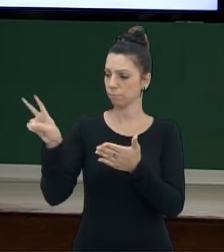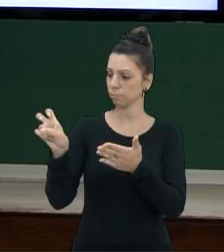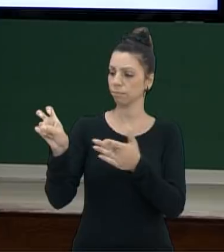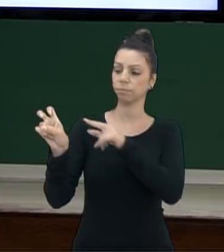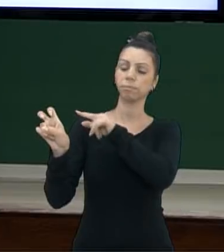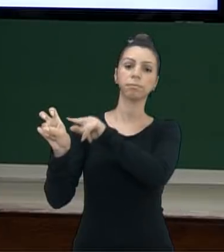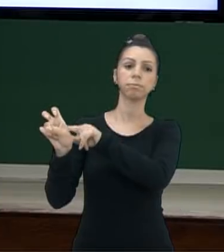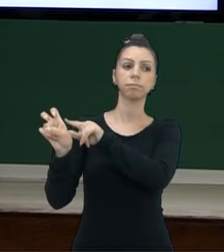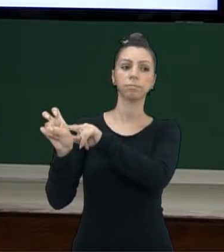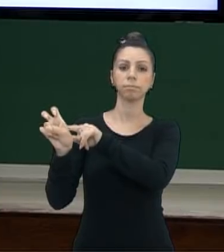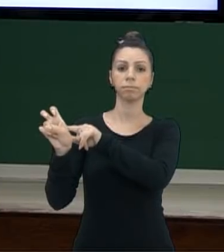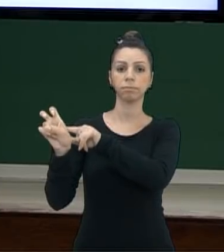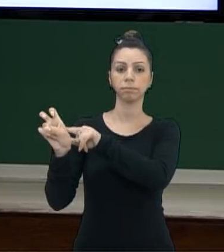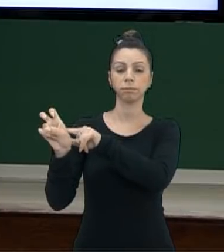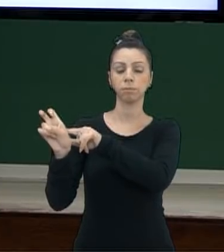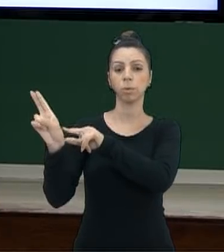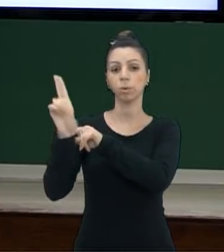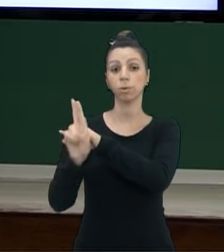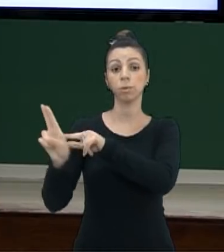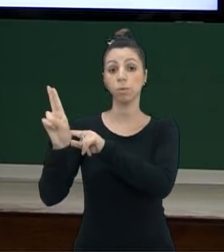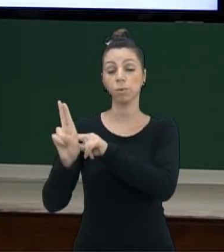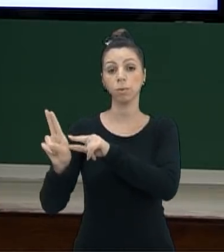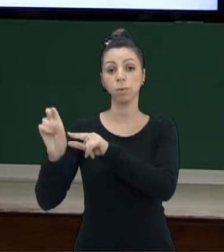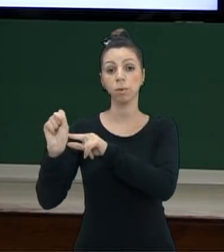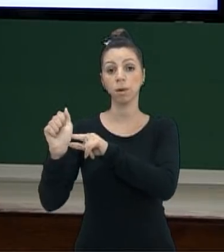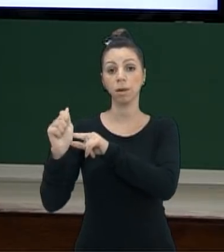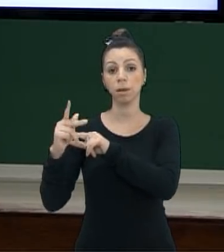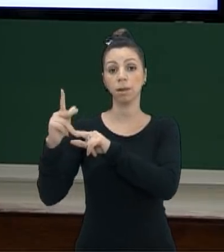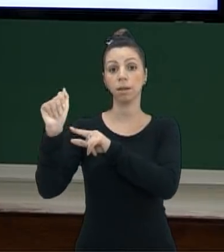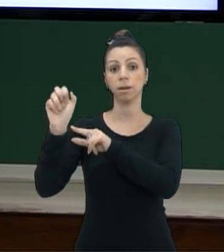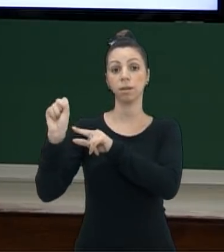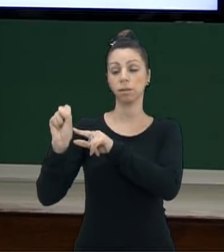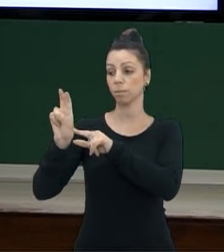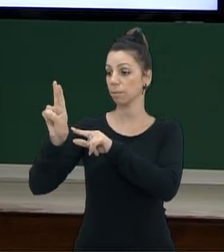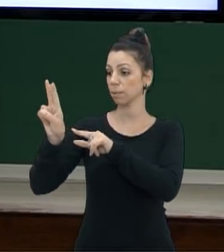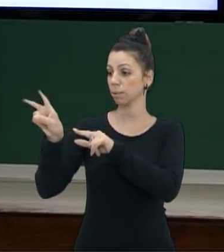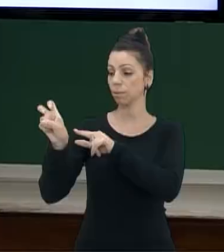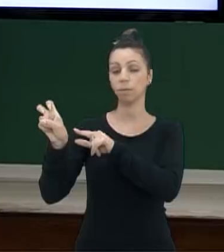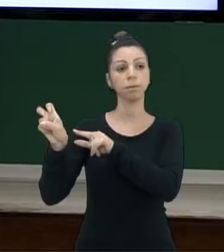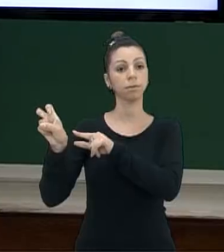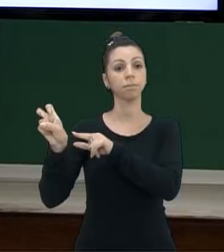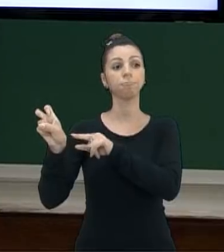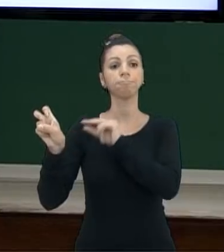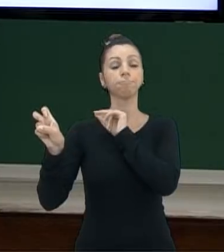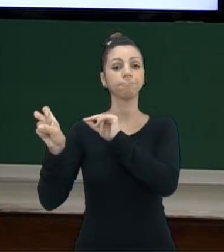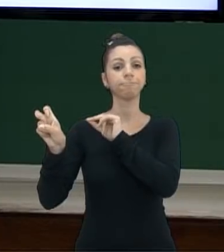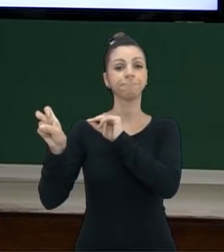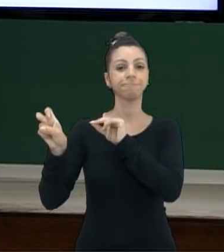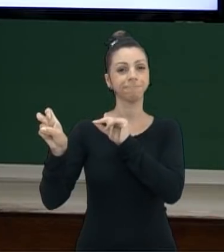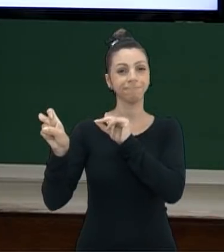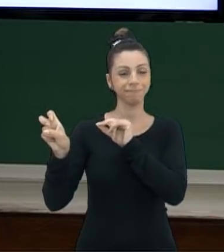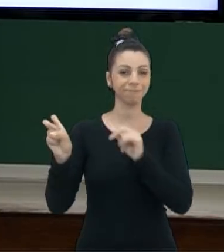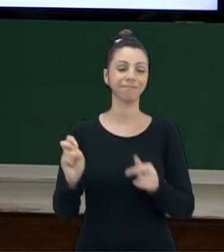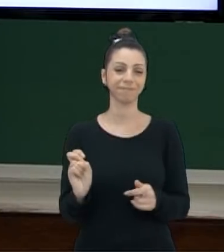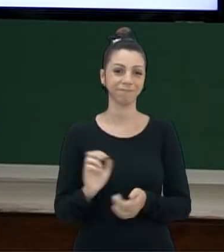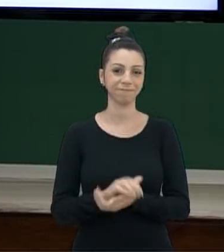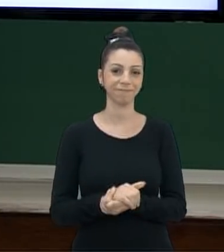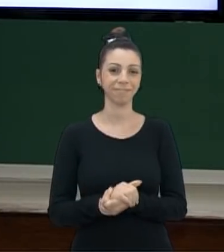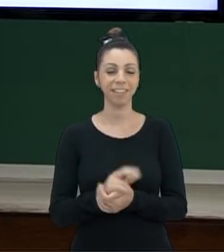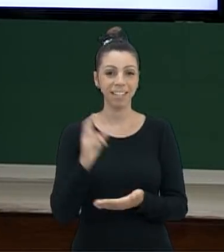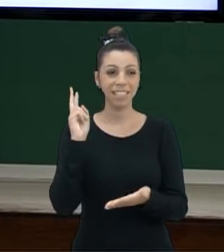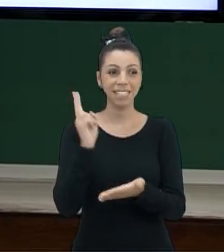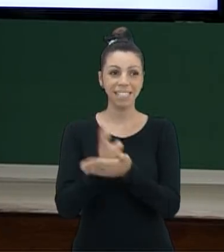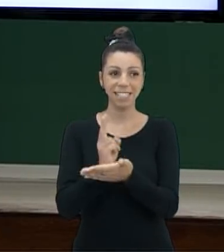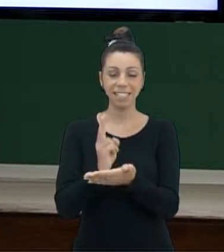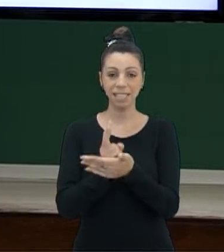observam, no uso da aspas. A aspas ficou lá no outro exercício e aqui ela apareceu o restante. Sempre quando